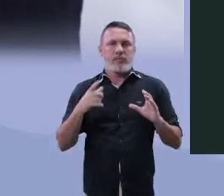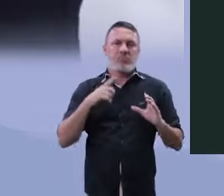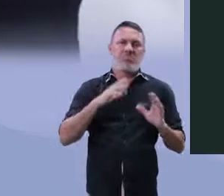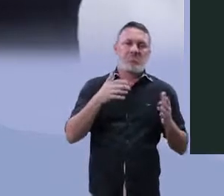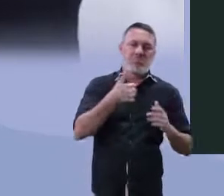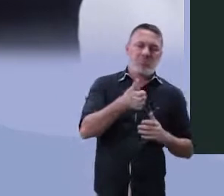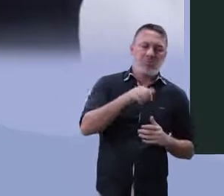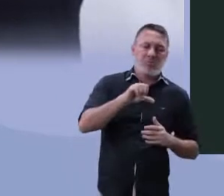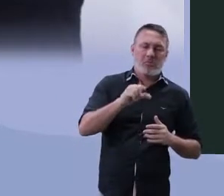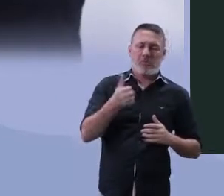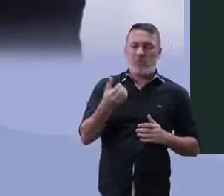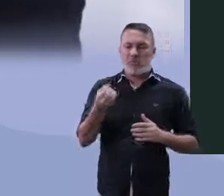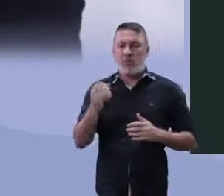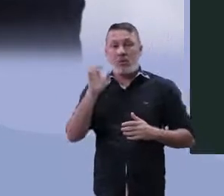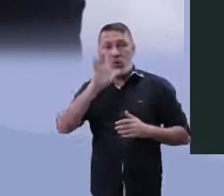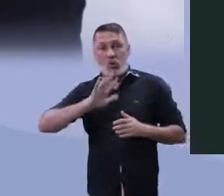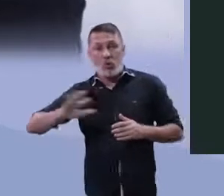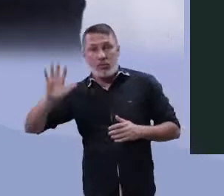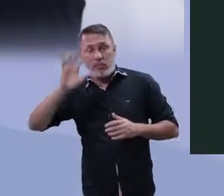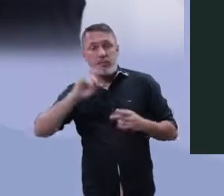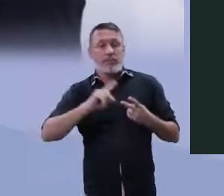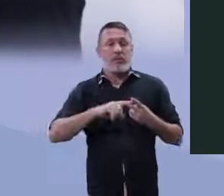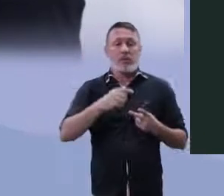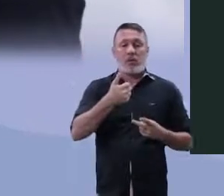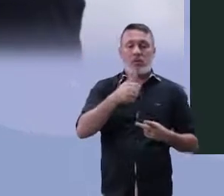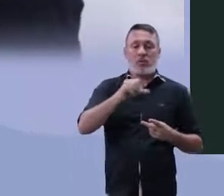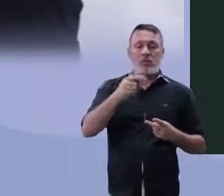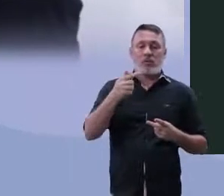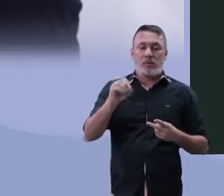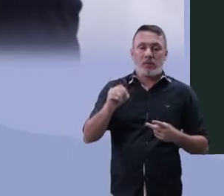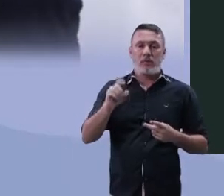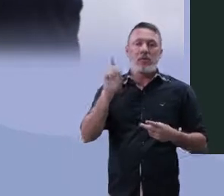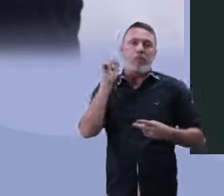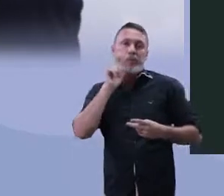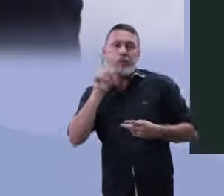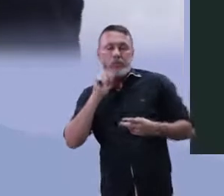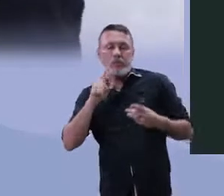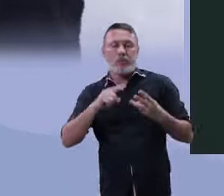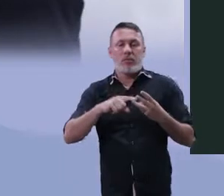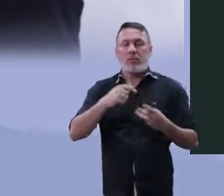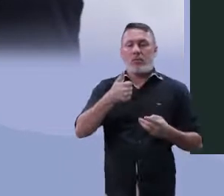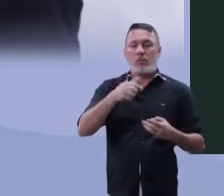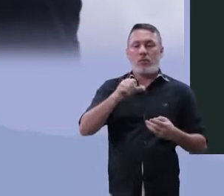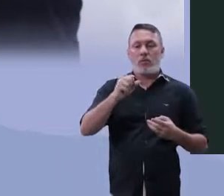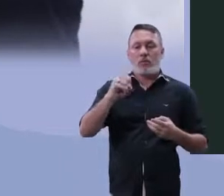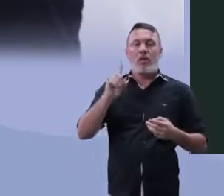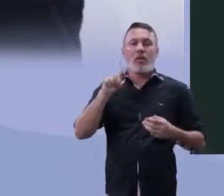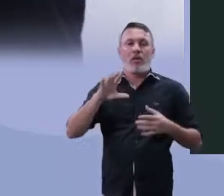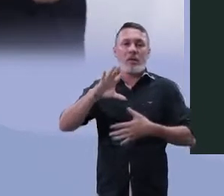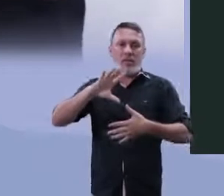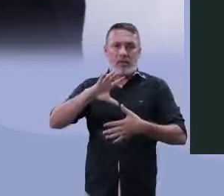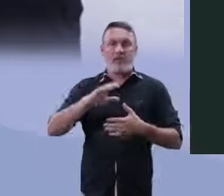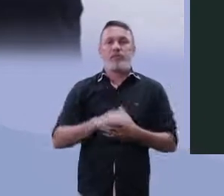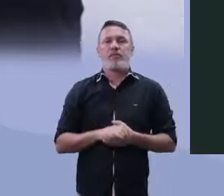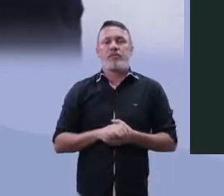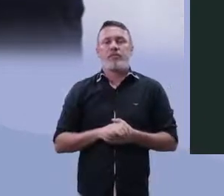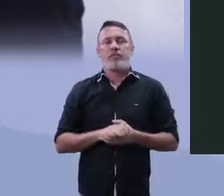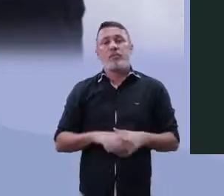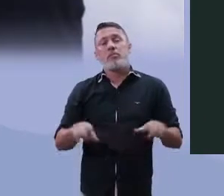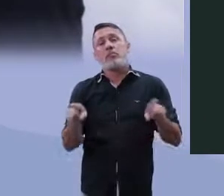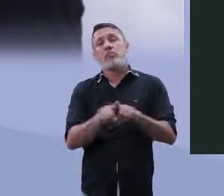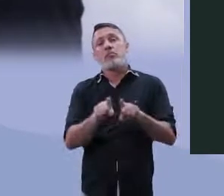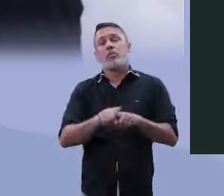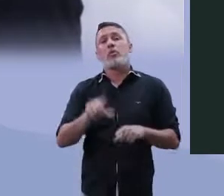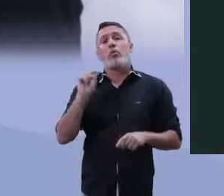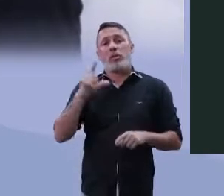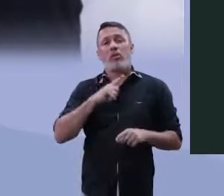características, na década de 60 na Europa, década de 60 nos Estados Unidos, década de 70 no Brasil e também na América Latina. Aí,